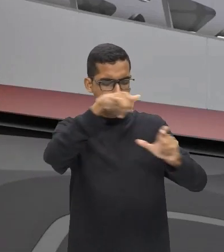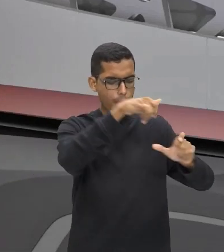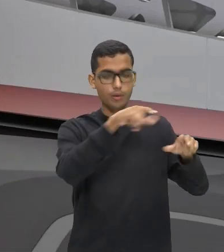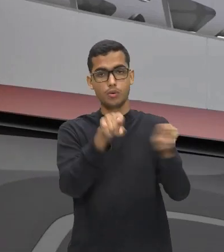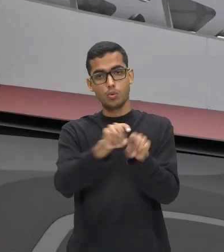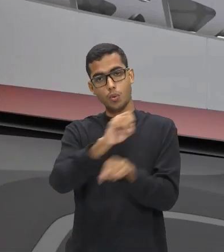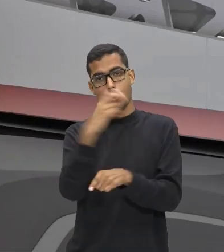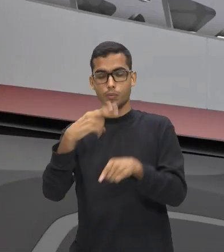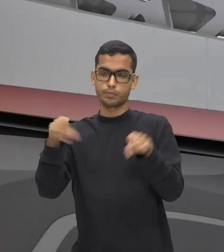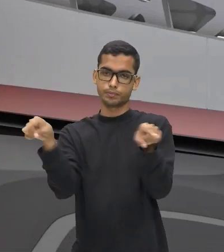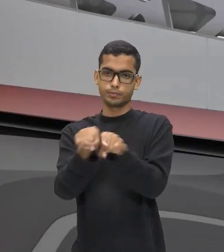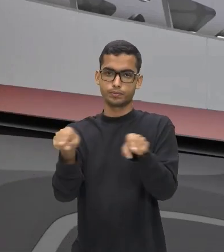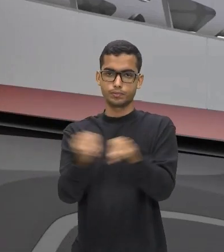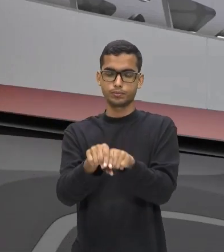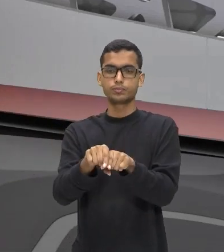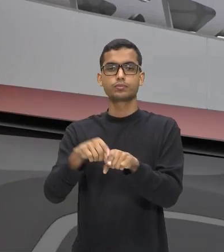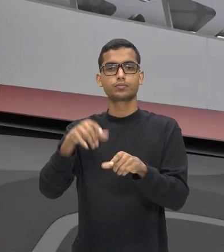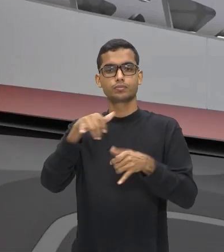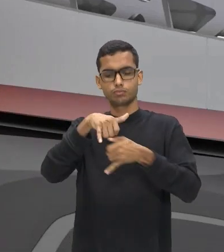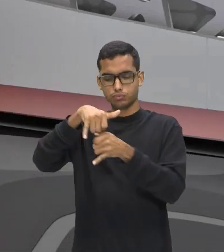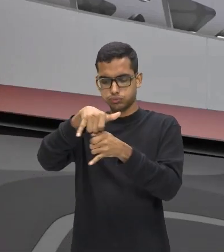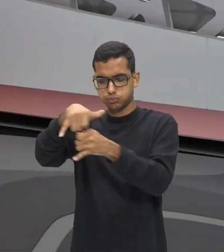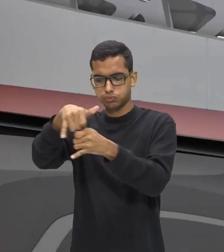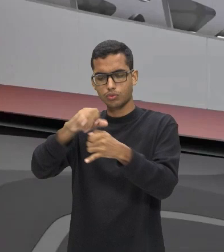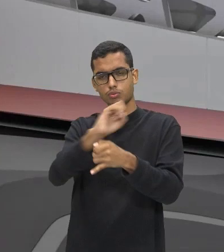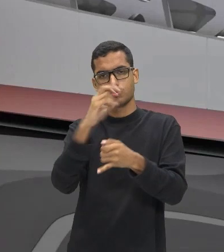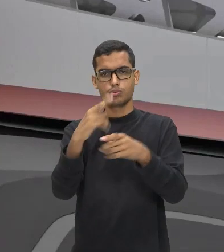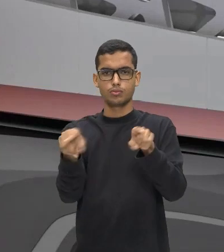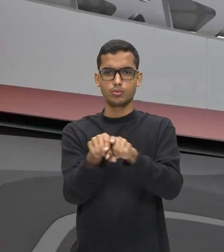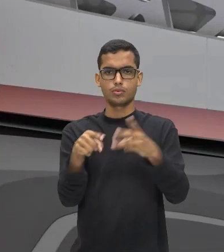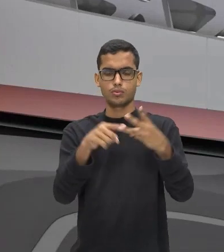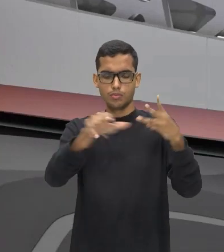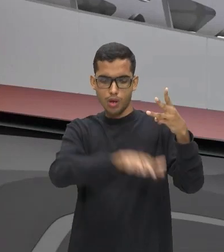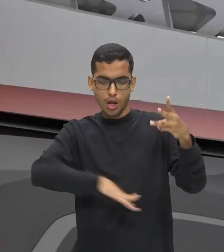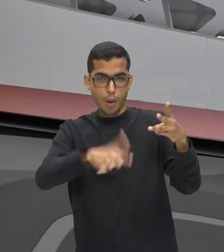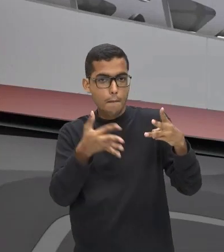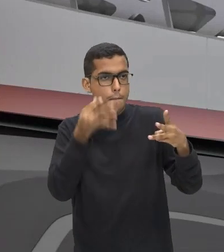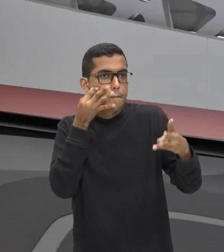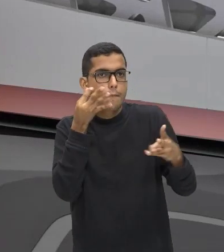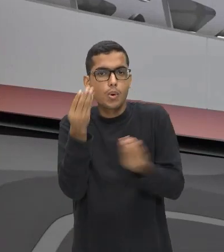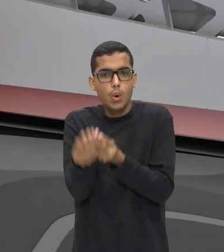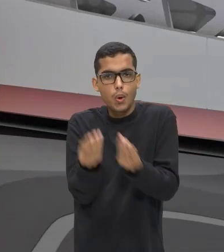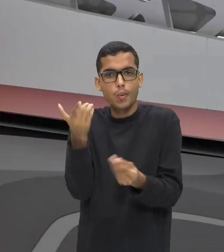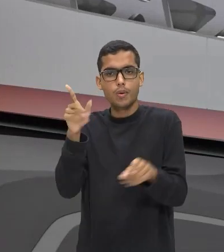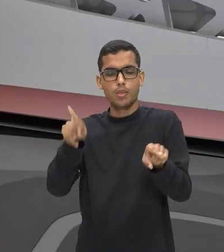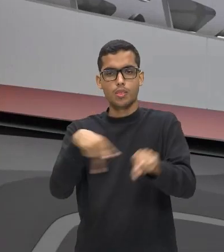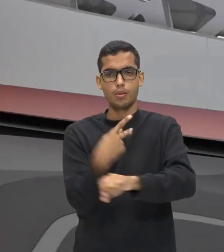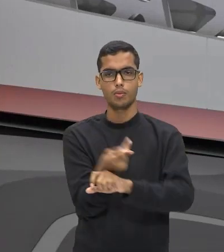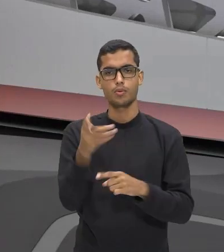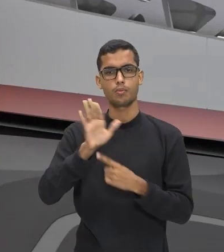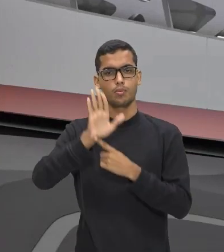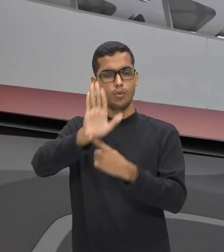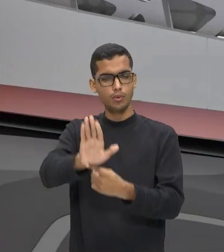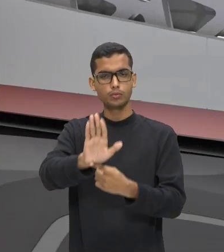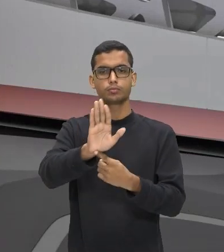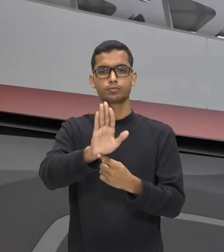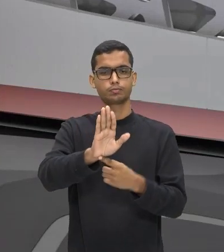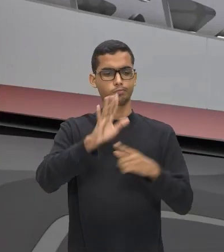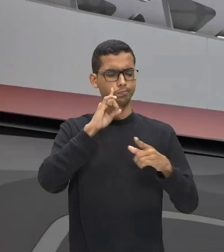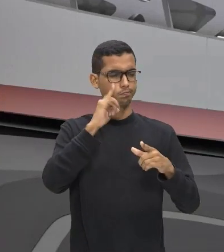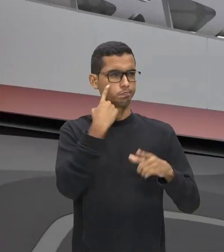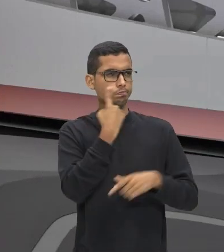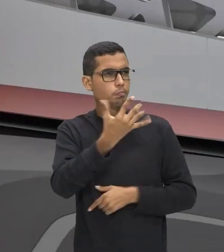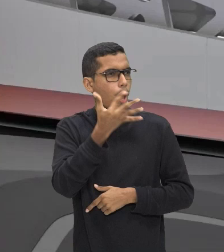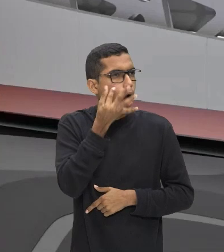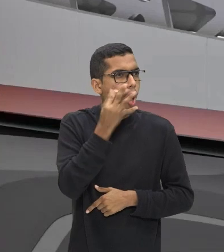a campo para verificar como é que é aquela região e assim poder transferir para um papel. Porque o mapa ele